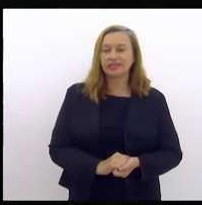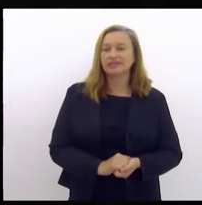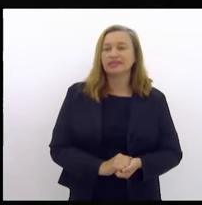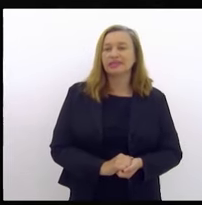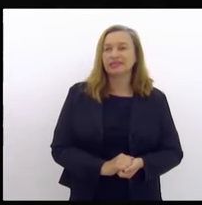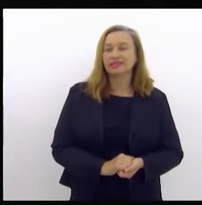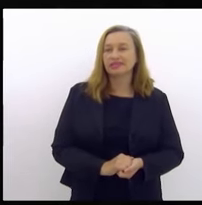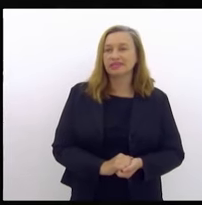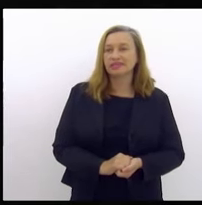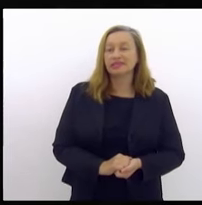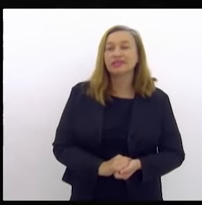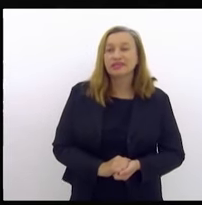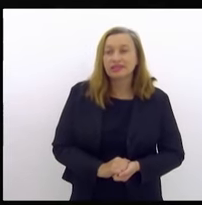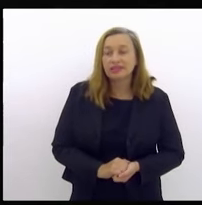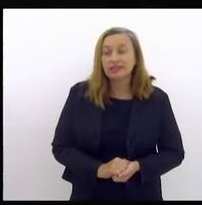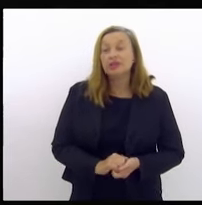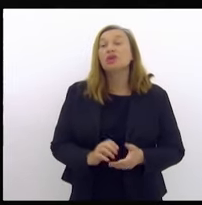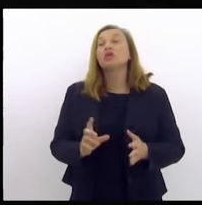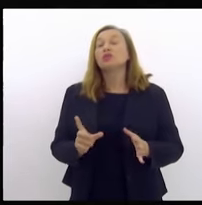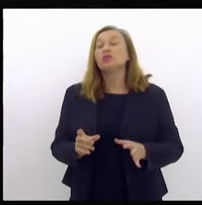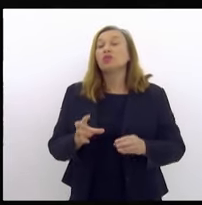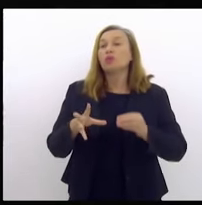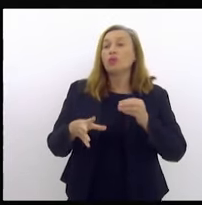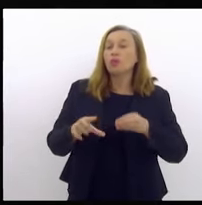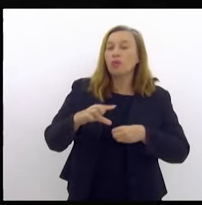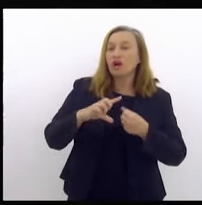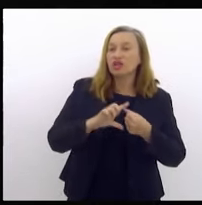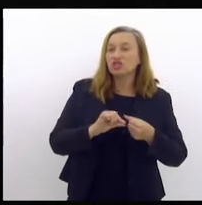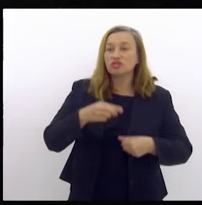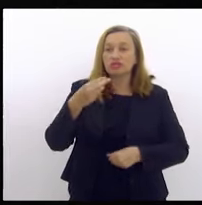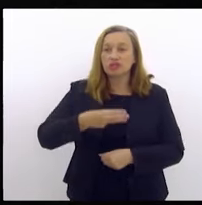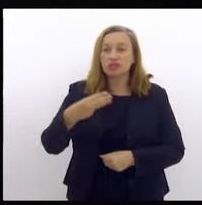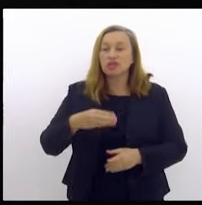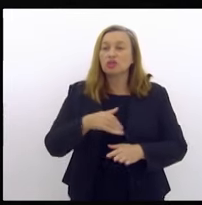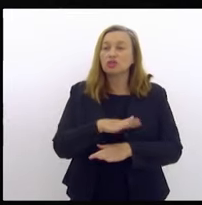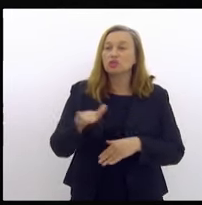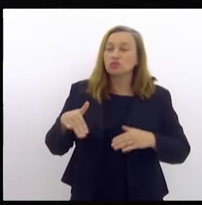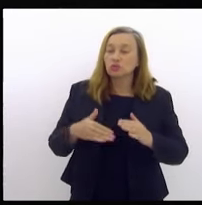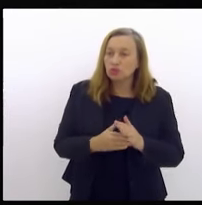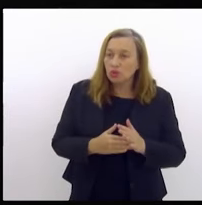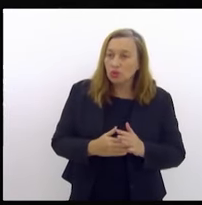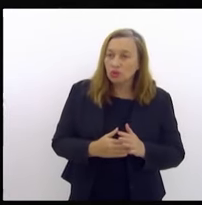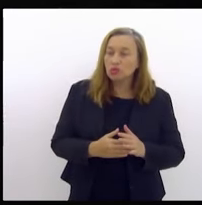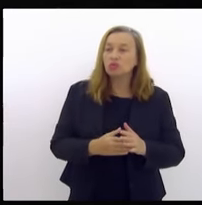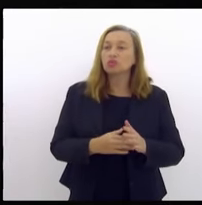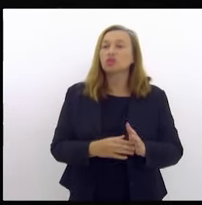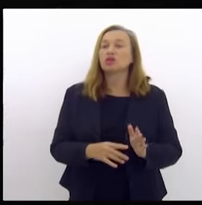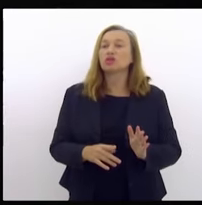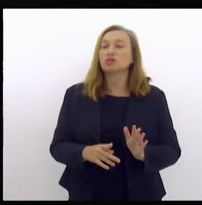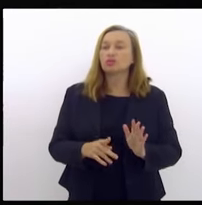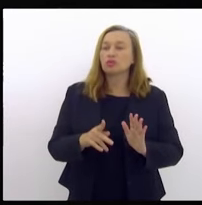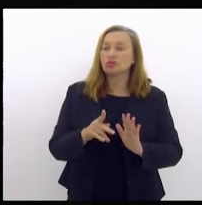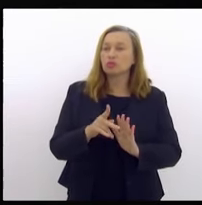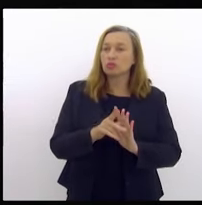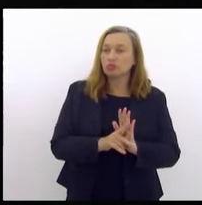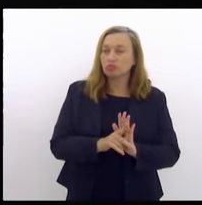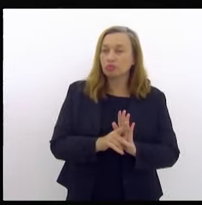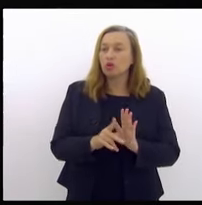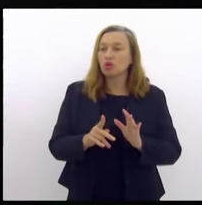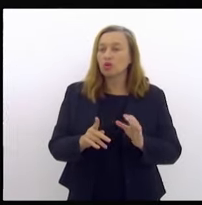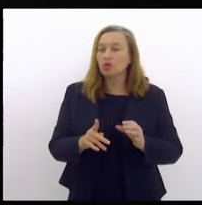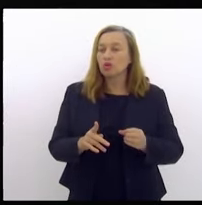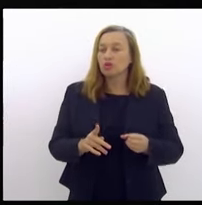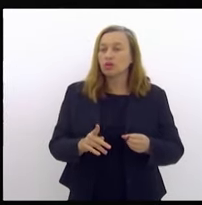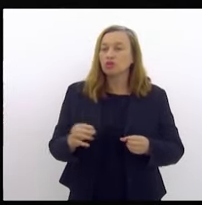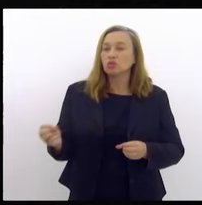artigo 13º. O que diz o artigo 13º? Todos os bens do Estado de Janeiro, do Estado da Guanabara, passam para o